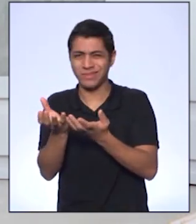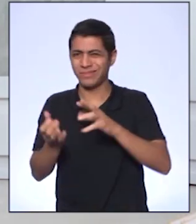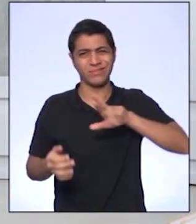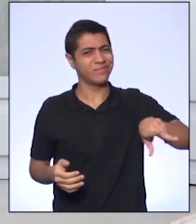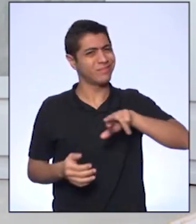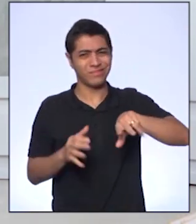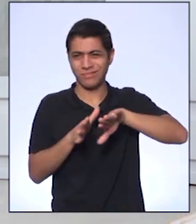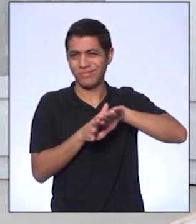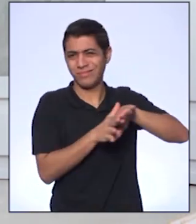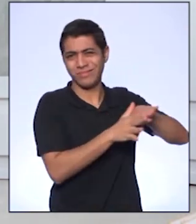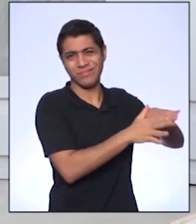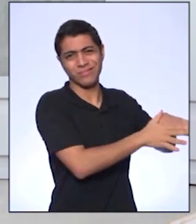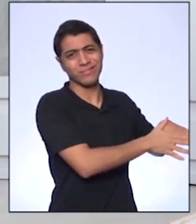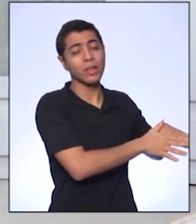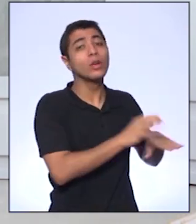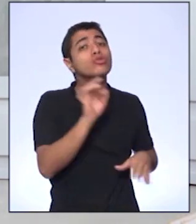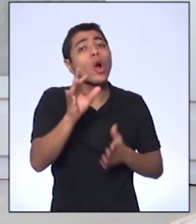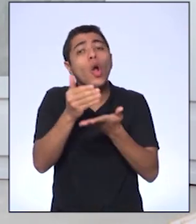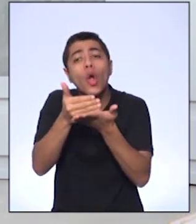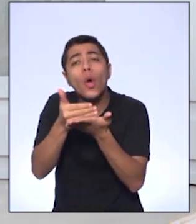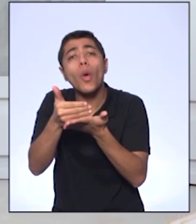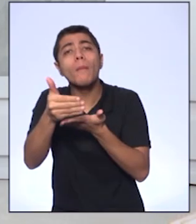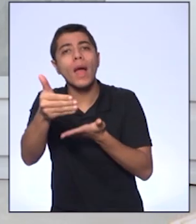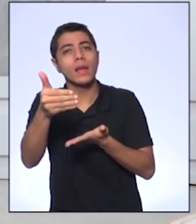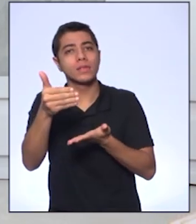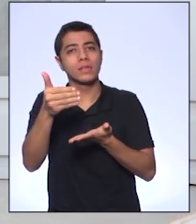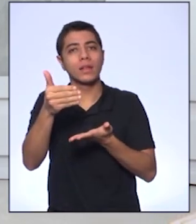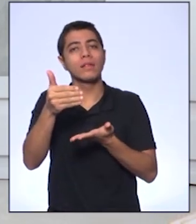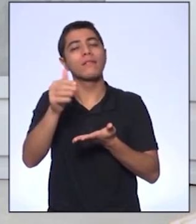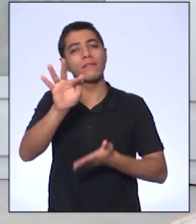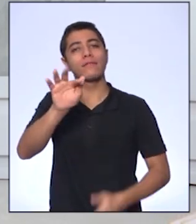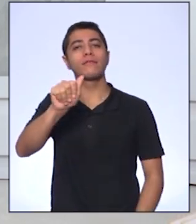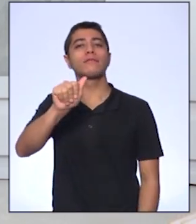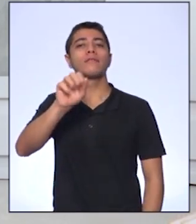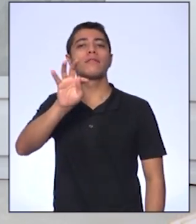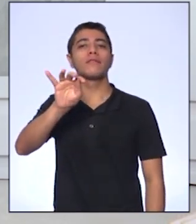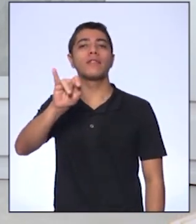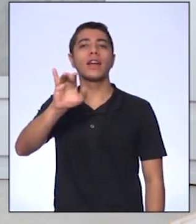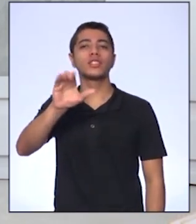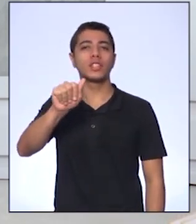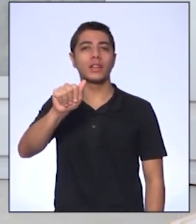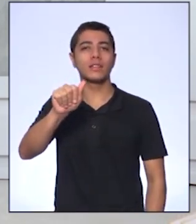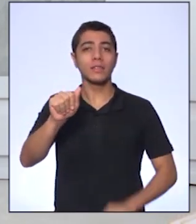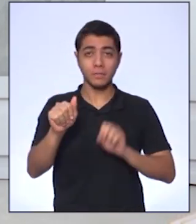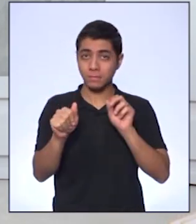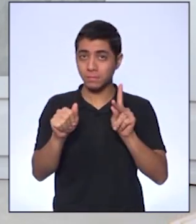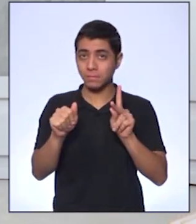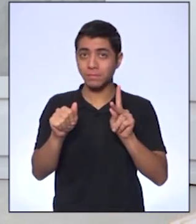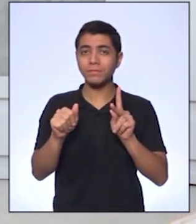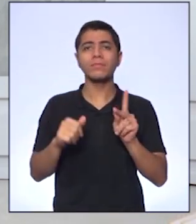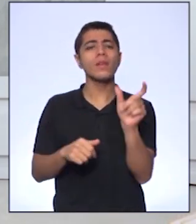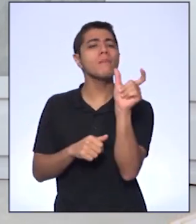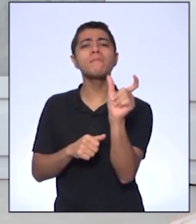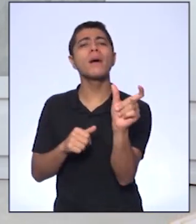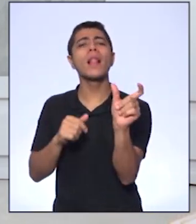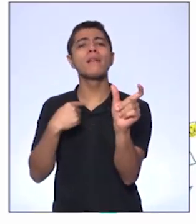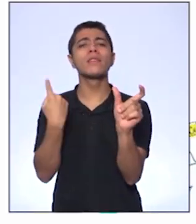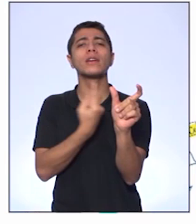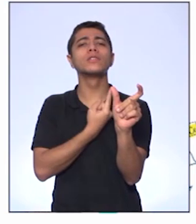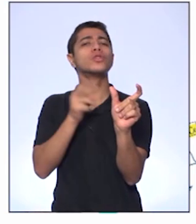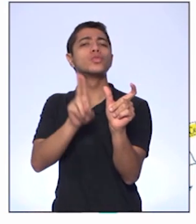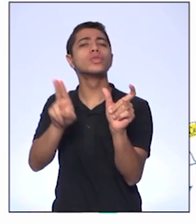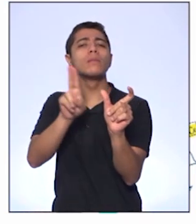a função fática. É só para começar. Beleza? Quais são as palavras que a gente usa para isso? Então vamos lá,